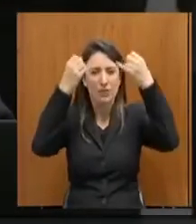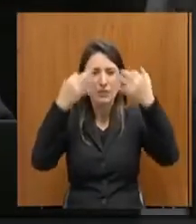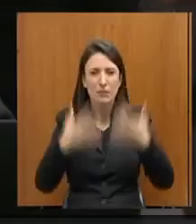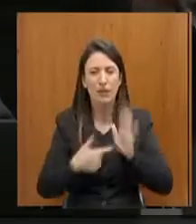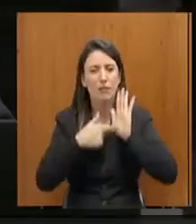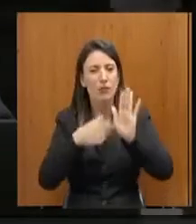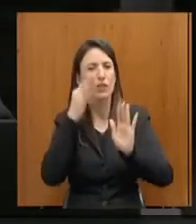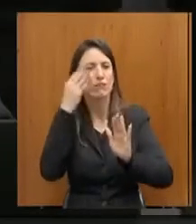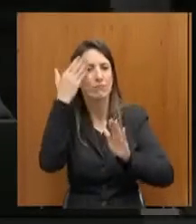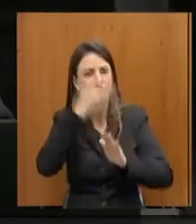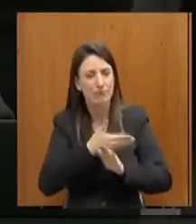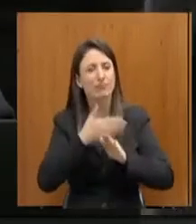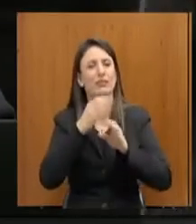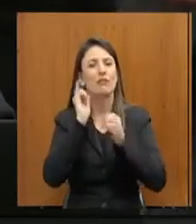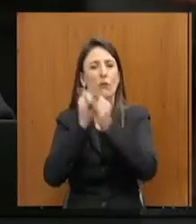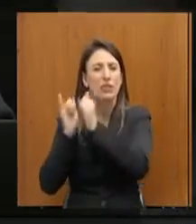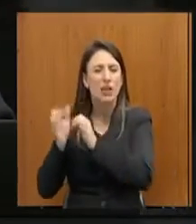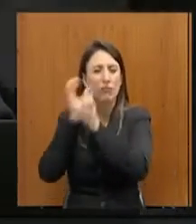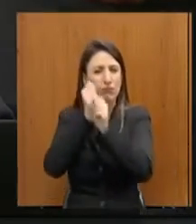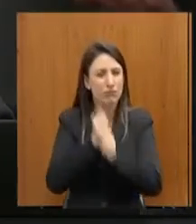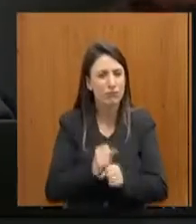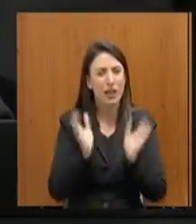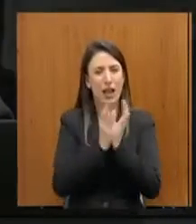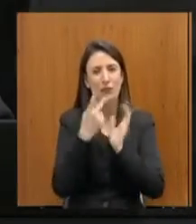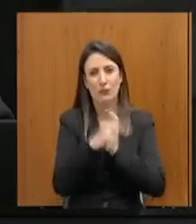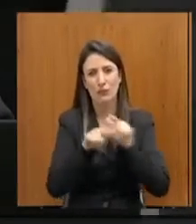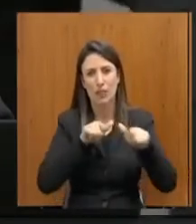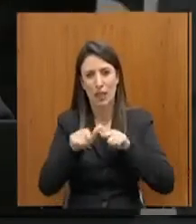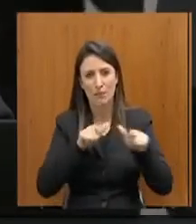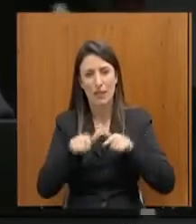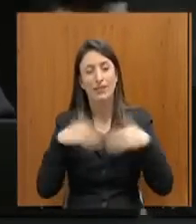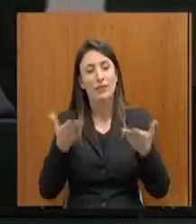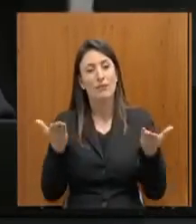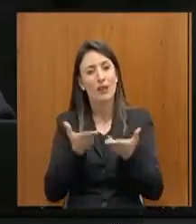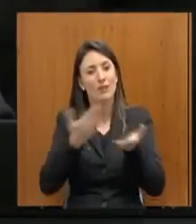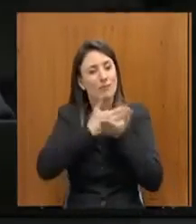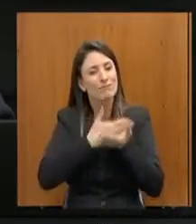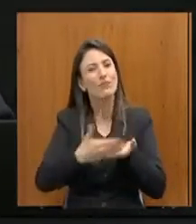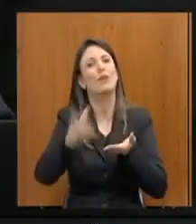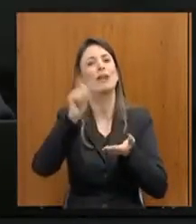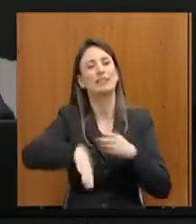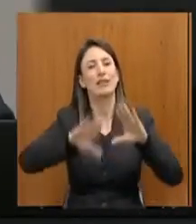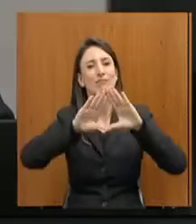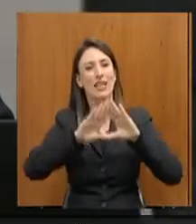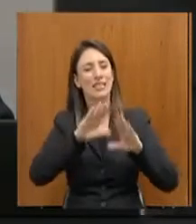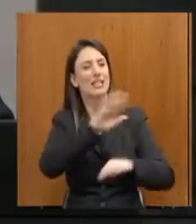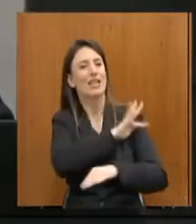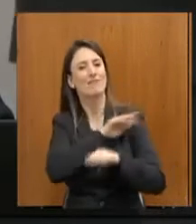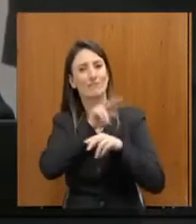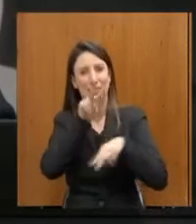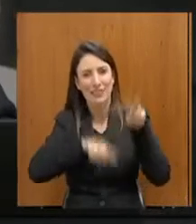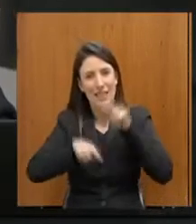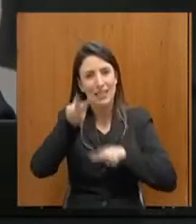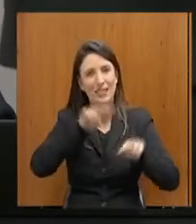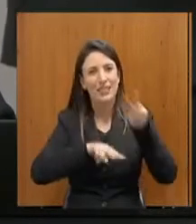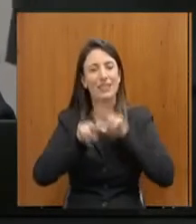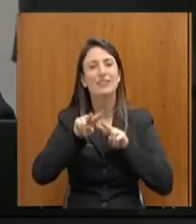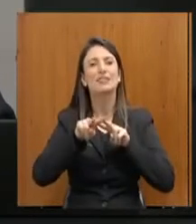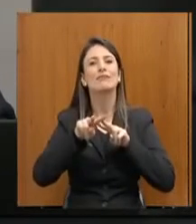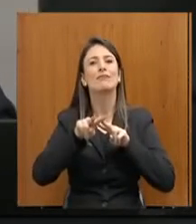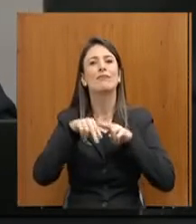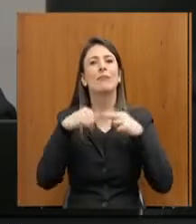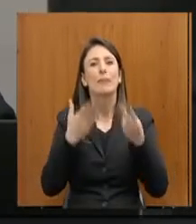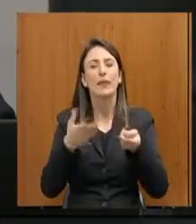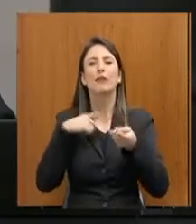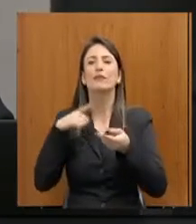de suas respectivas áreas nesta edição da Assembleia fiscaliza as autoridades convocadas informaram sobre